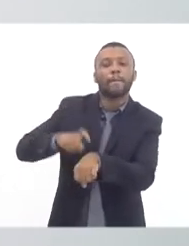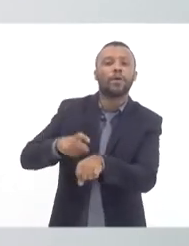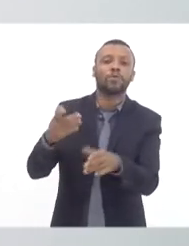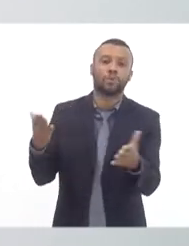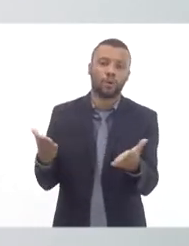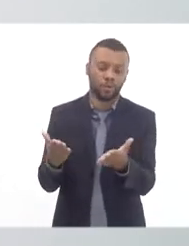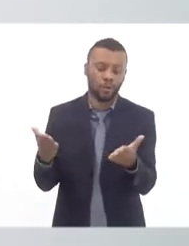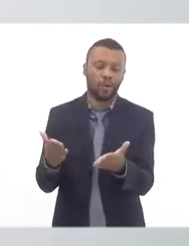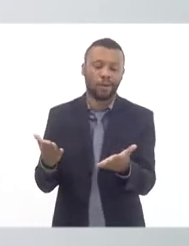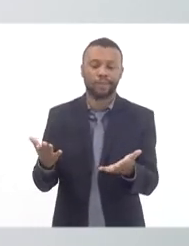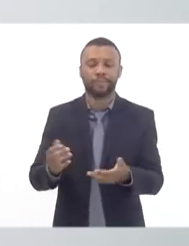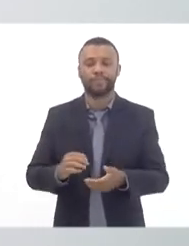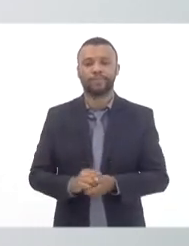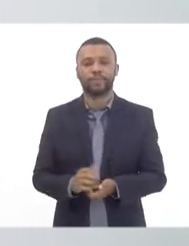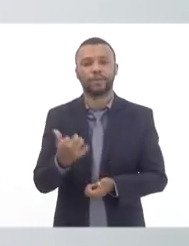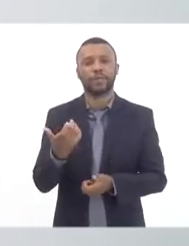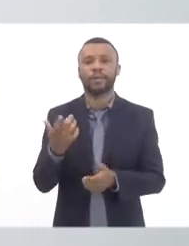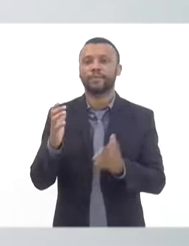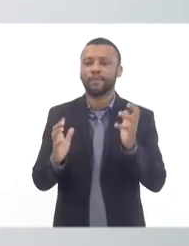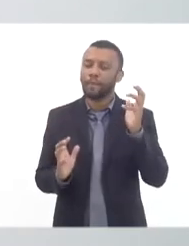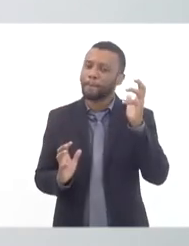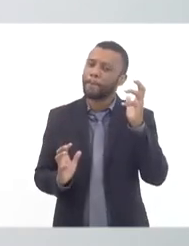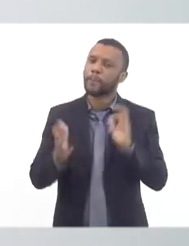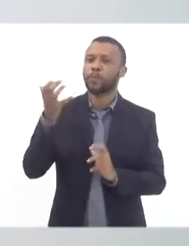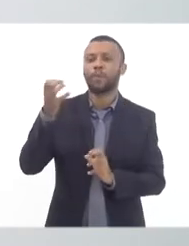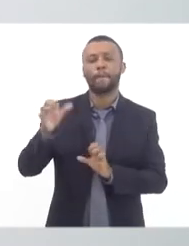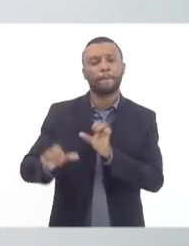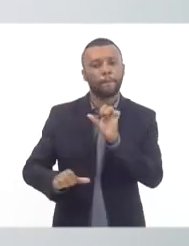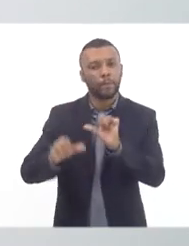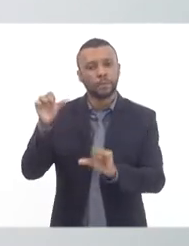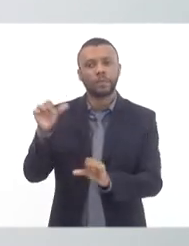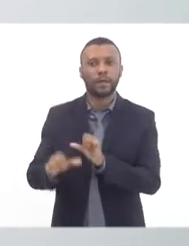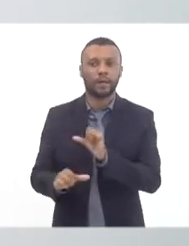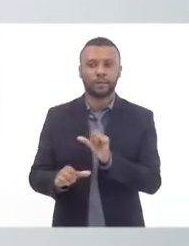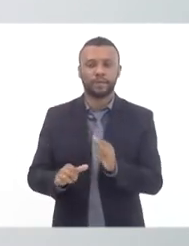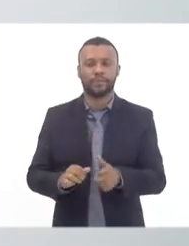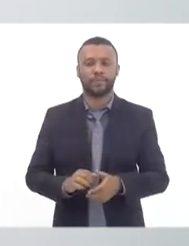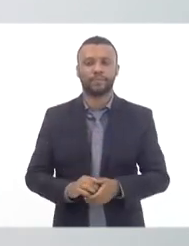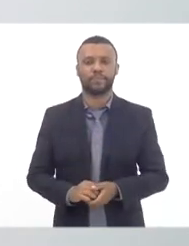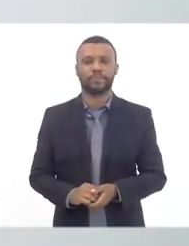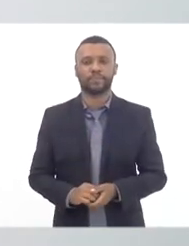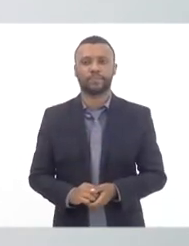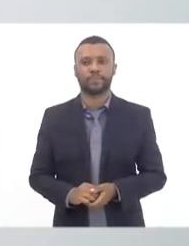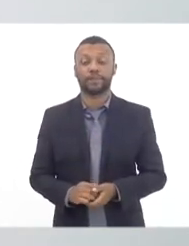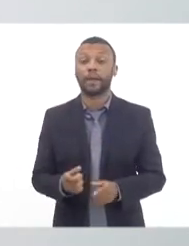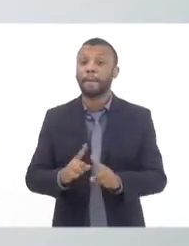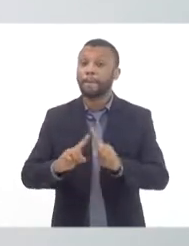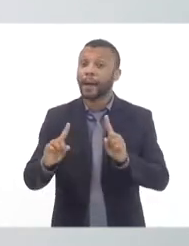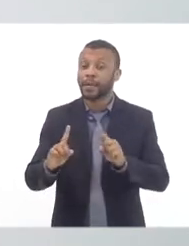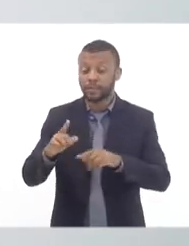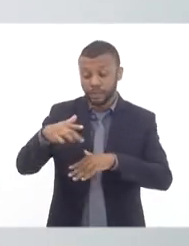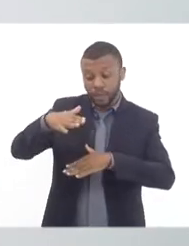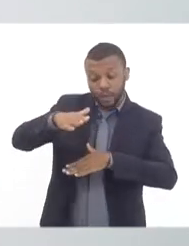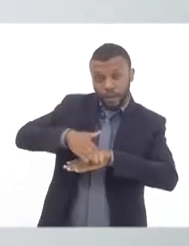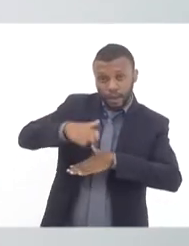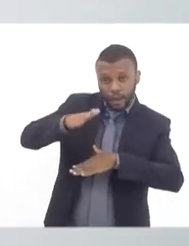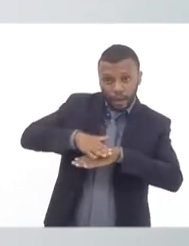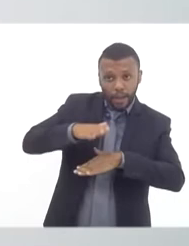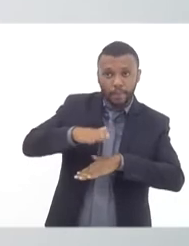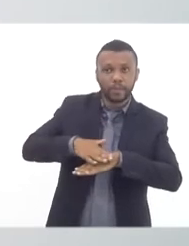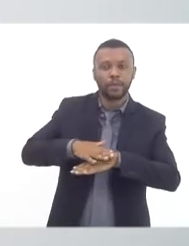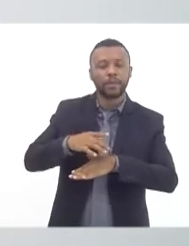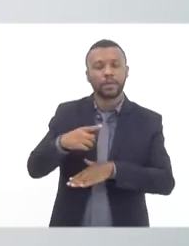fossem mudadas, modificadas, diferentes. Mas cabe, a gente